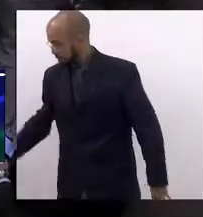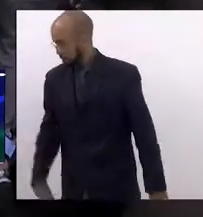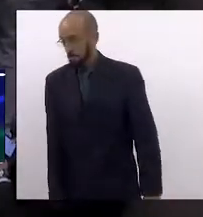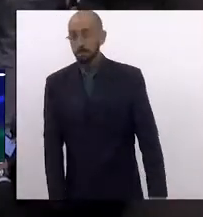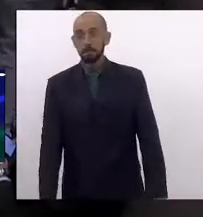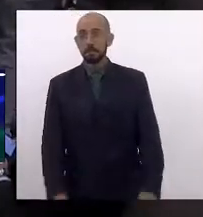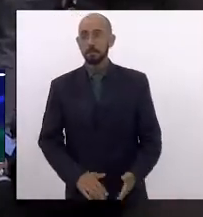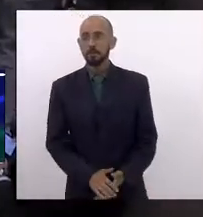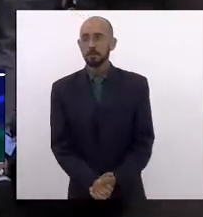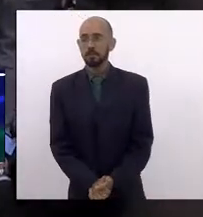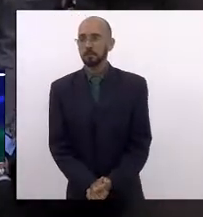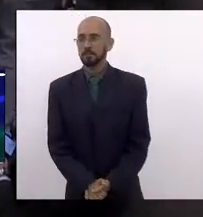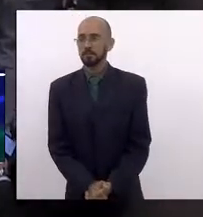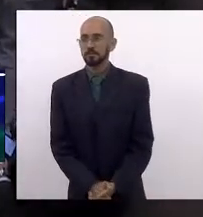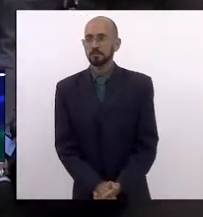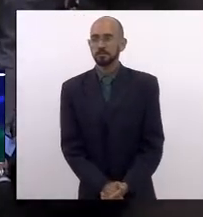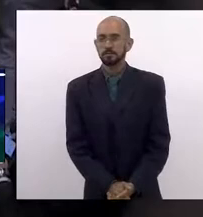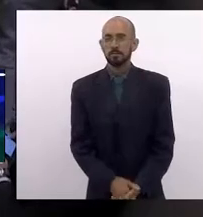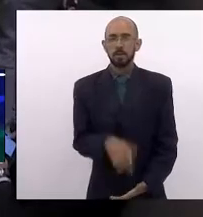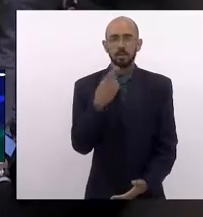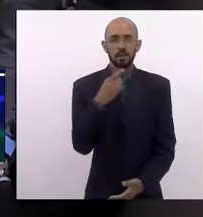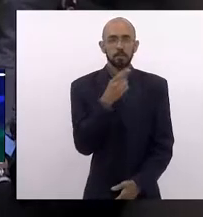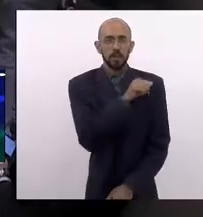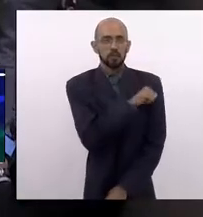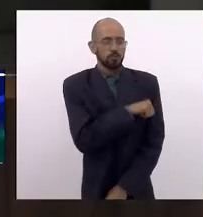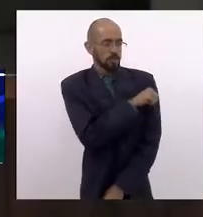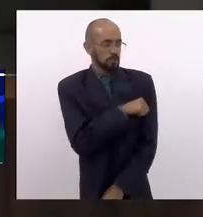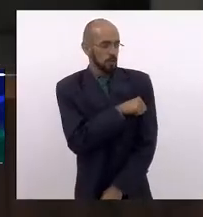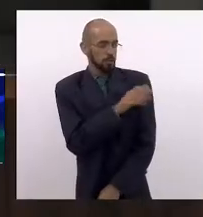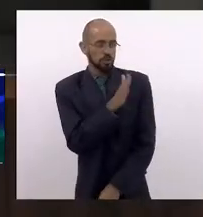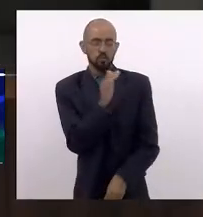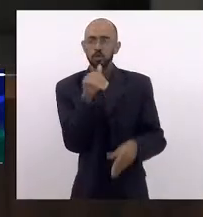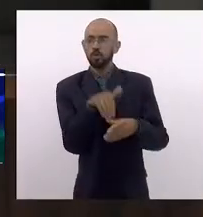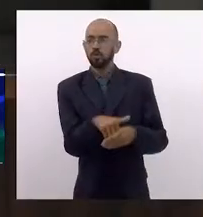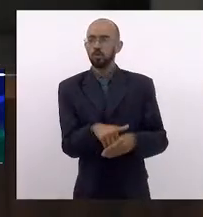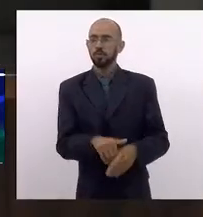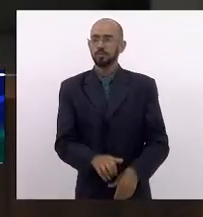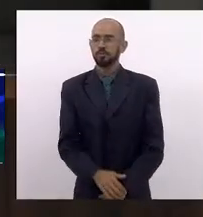a deputada enfermeira Rejane voltou